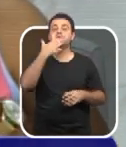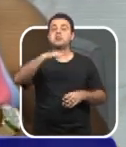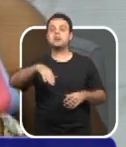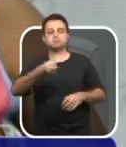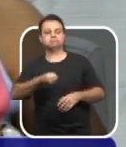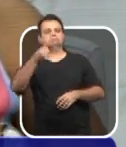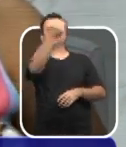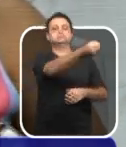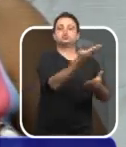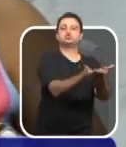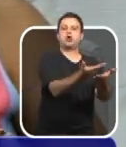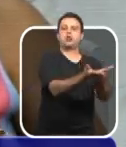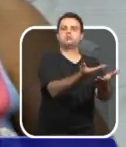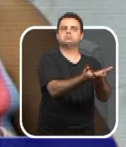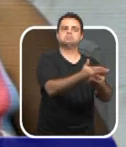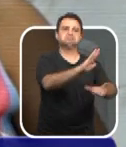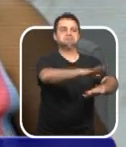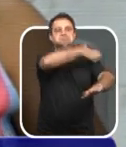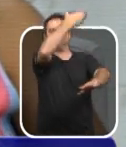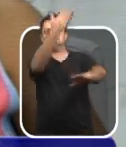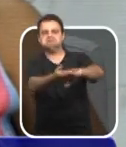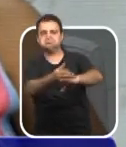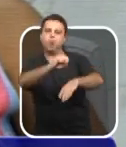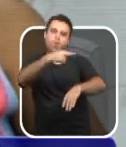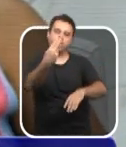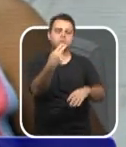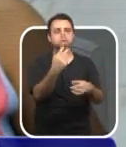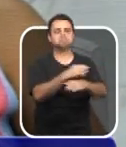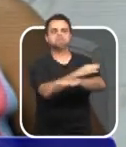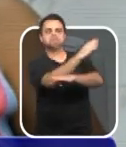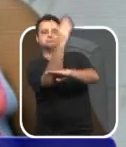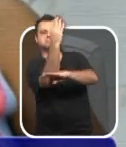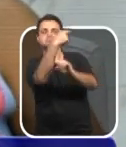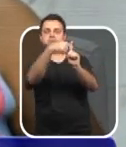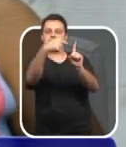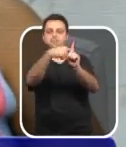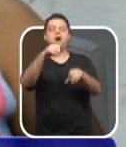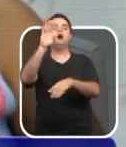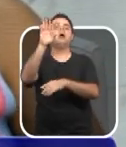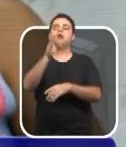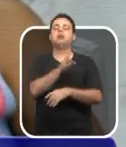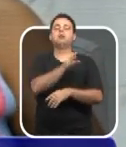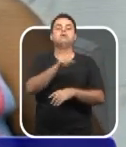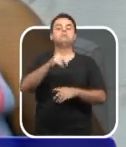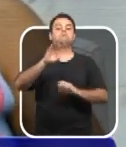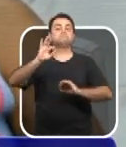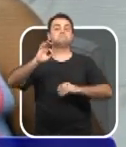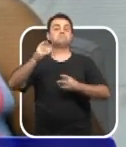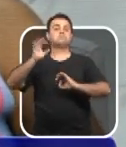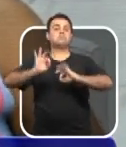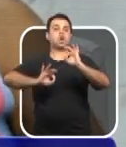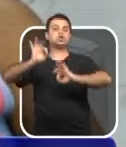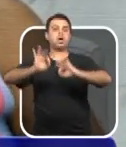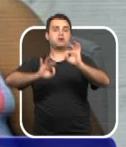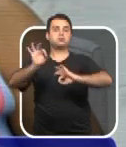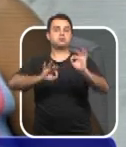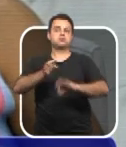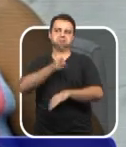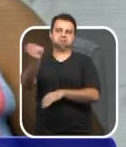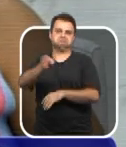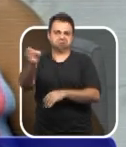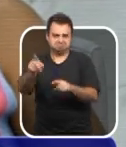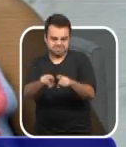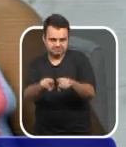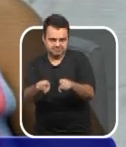escola, período integral, e contraturno ela está num projeto social, né? A gente vê